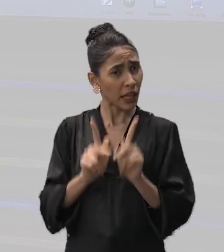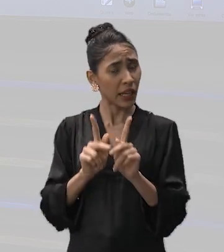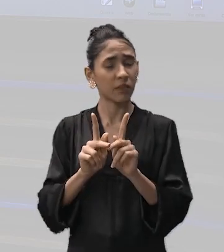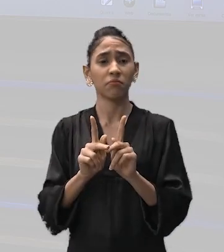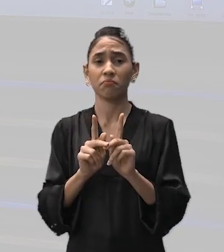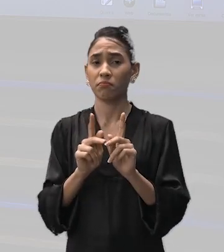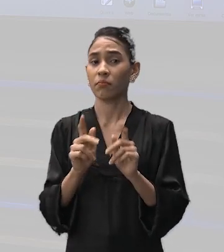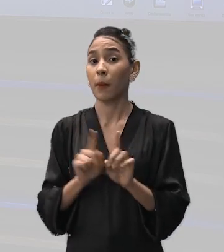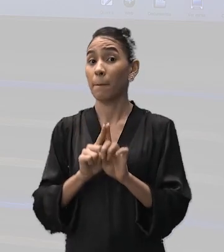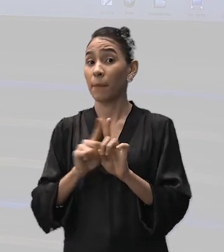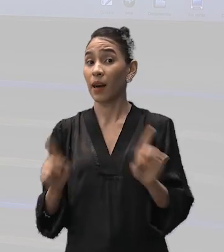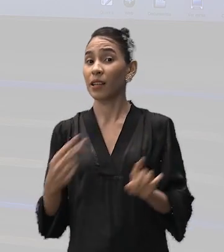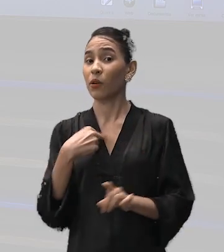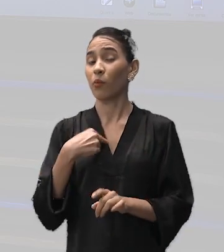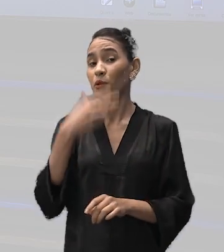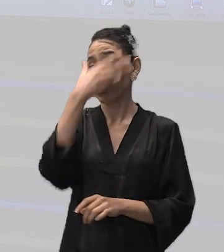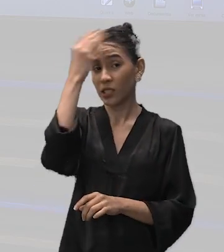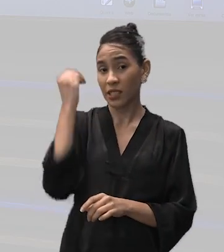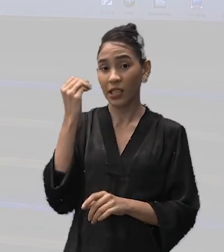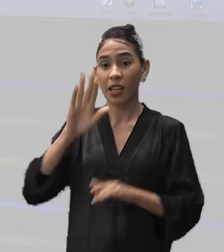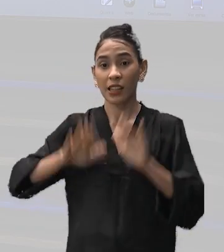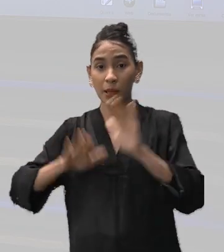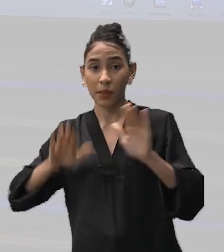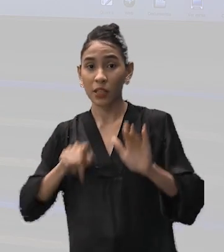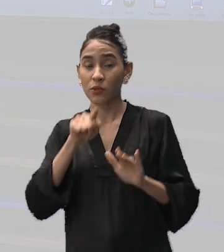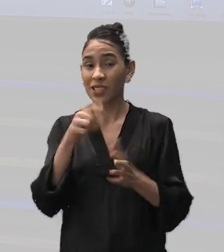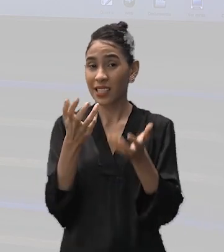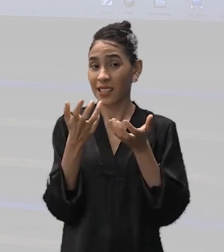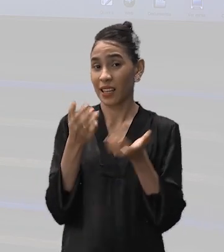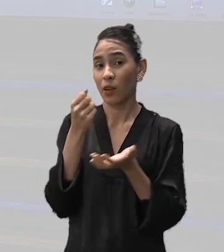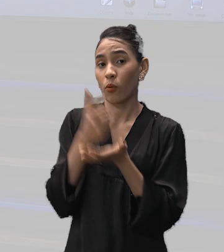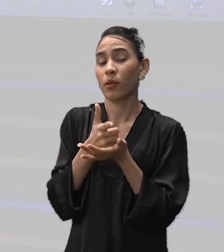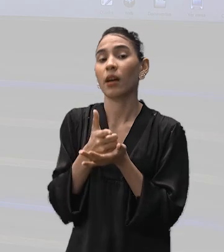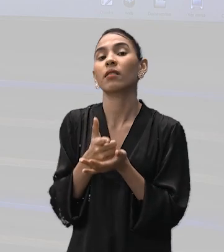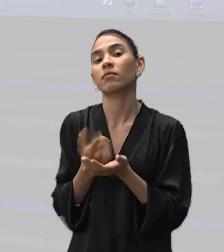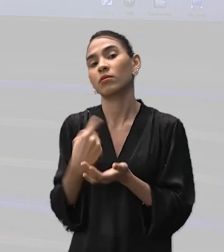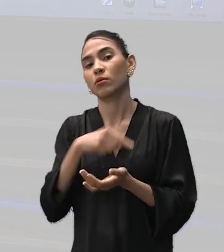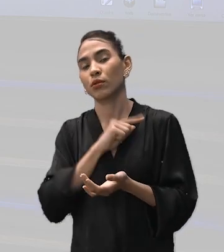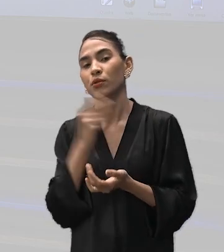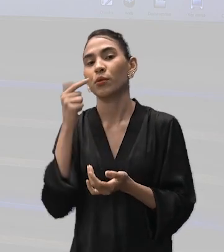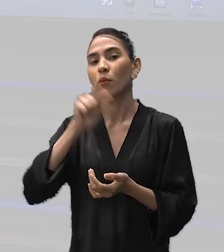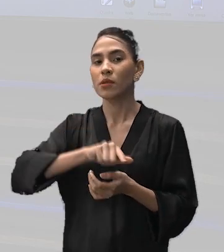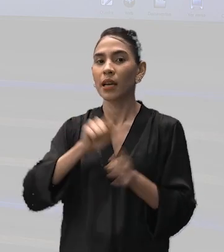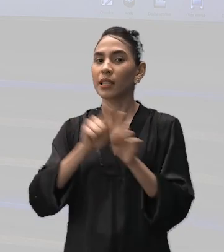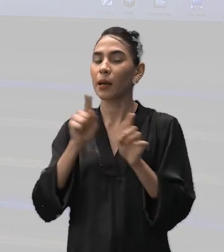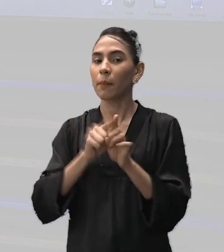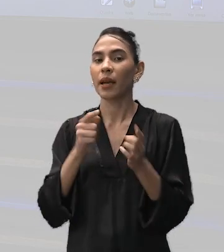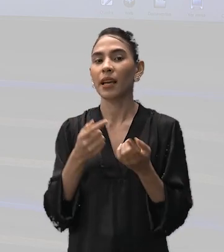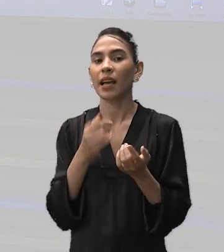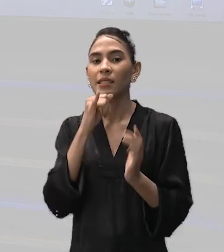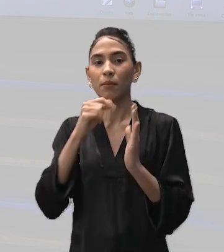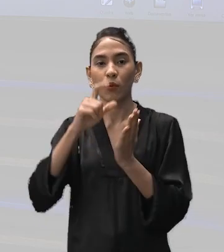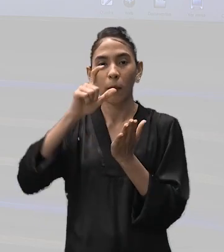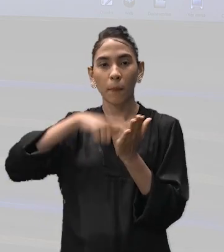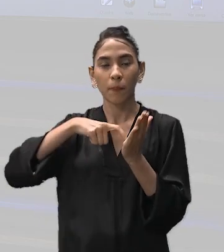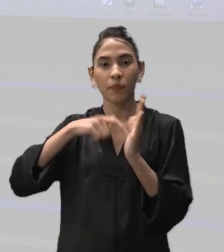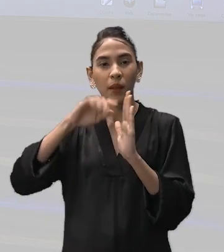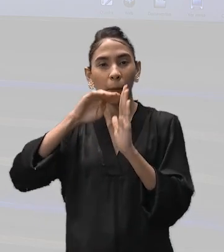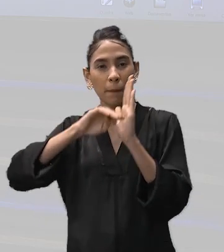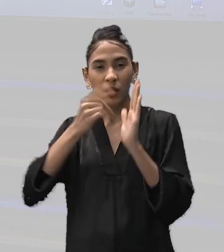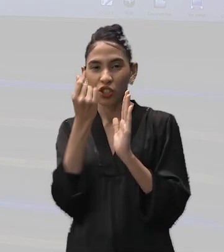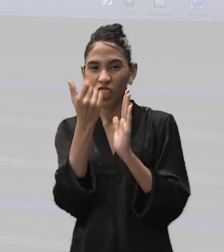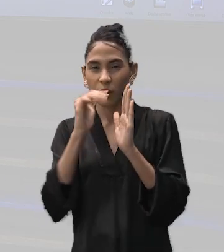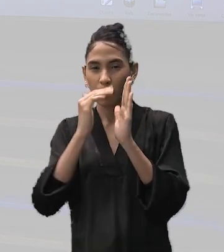disso, também não se esqueçam que, dependendo do que você queira comprar, tá? A gente consegue descontos. Aquele famoso chororô,